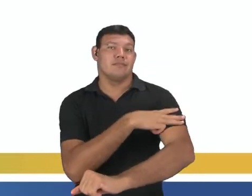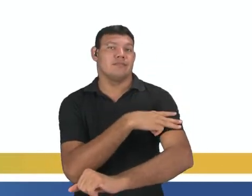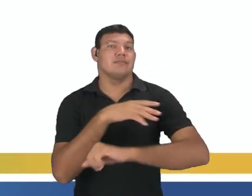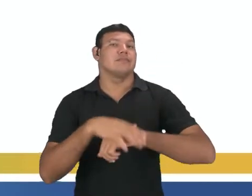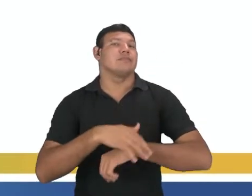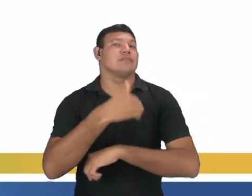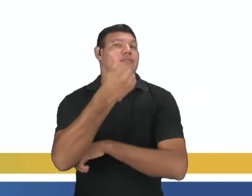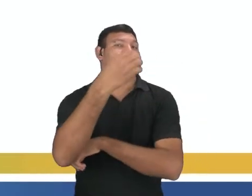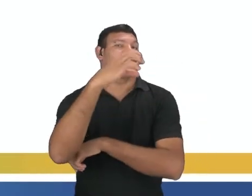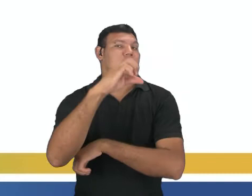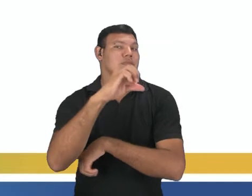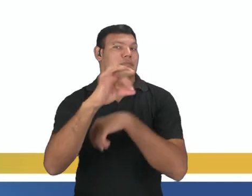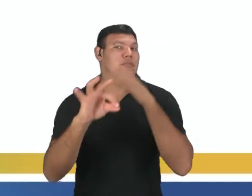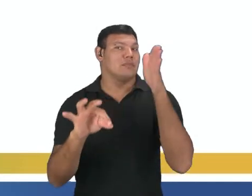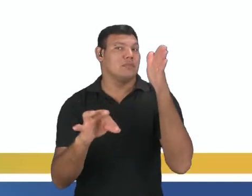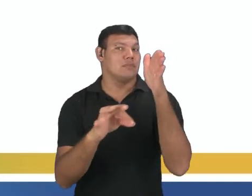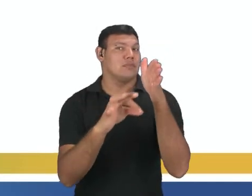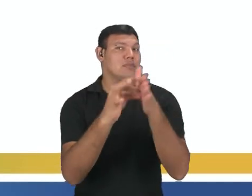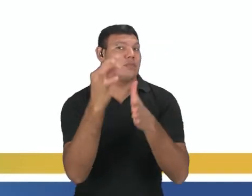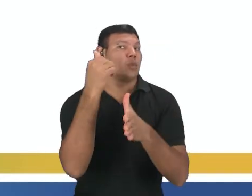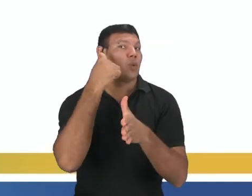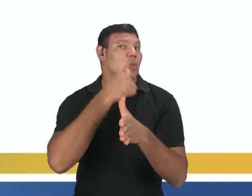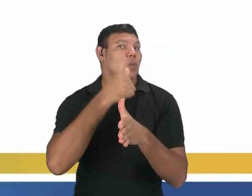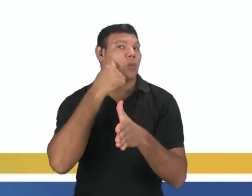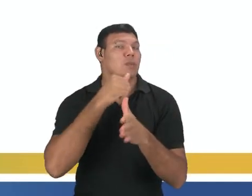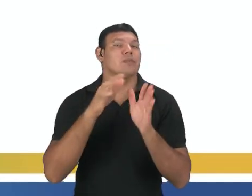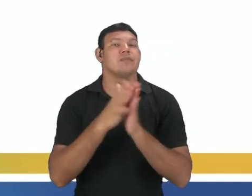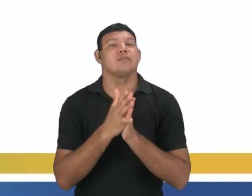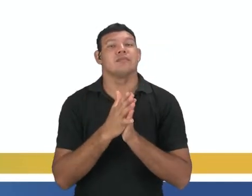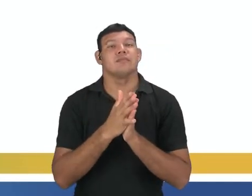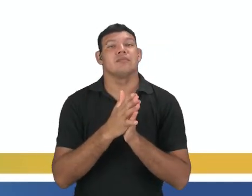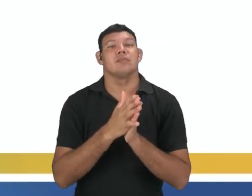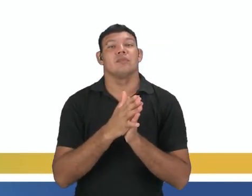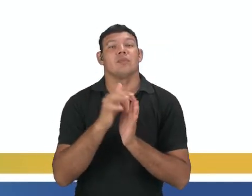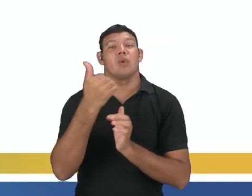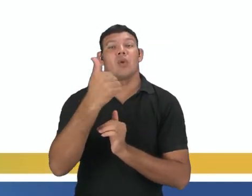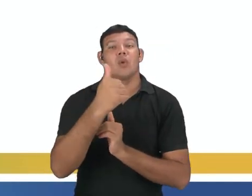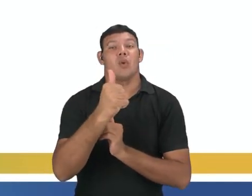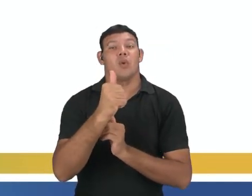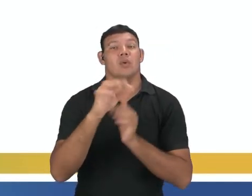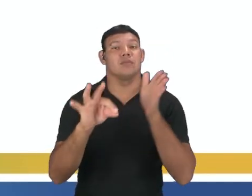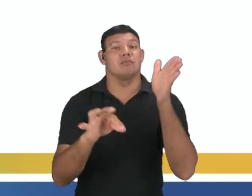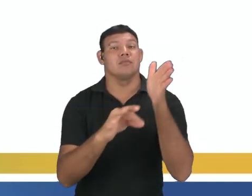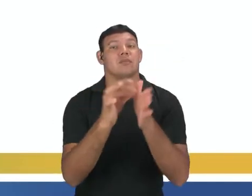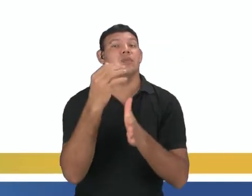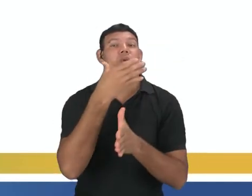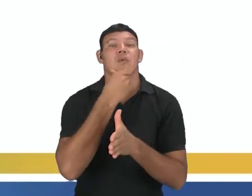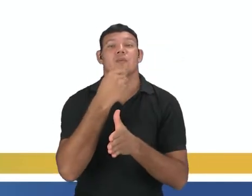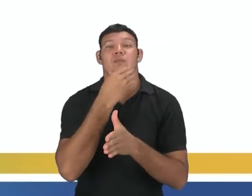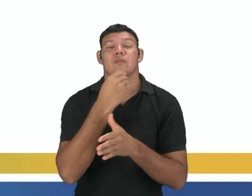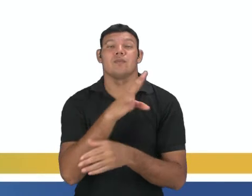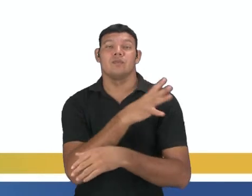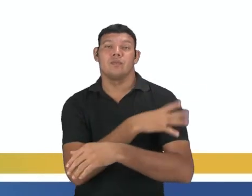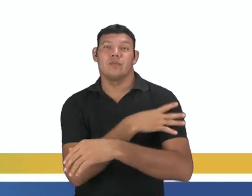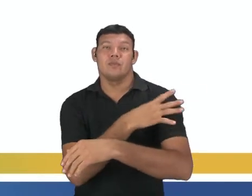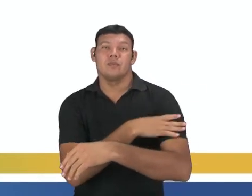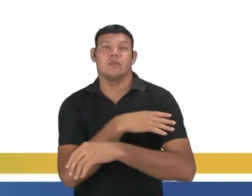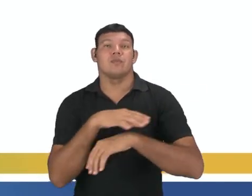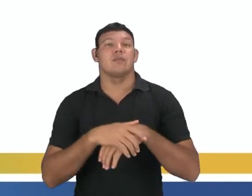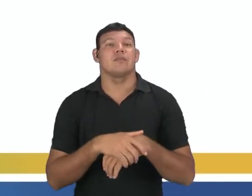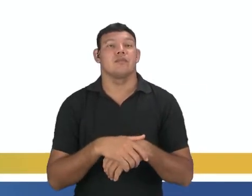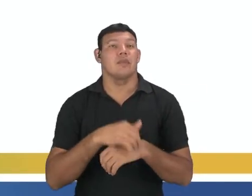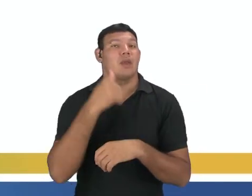nós temos aqui 19 meninas e 11 meninos. No quarto ano, nós